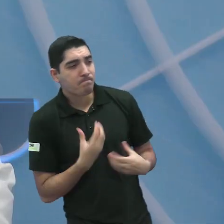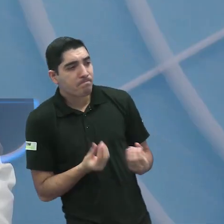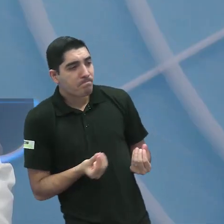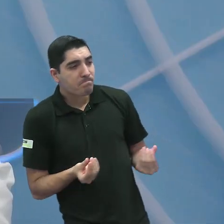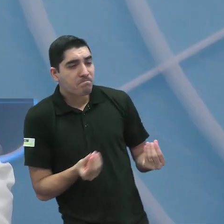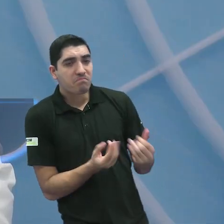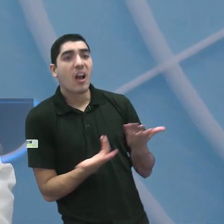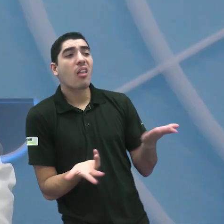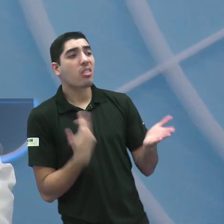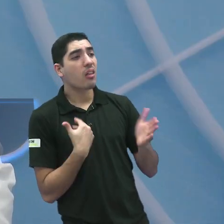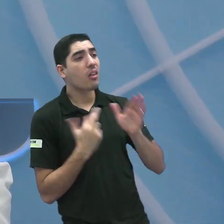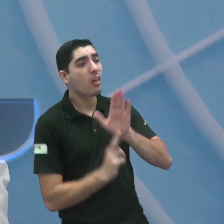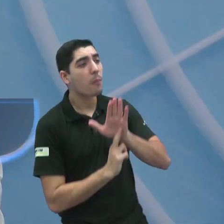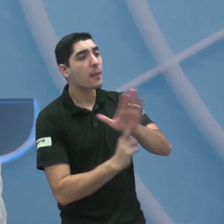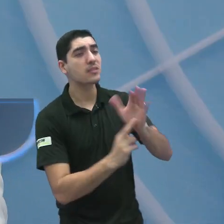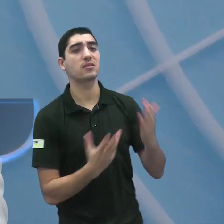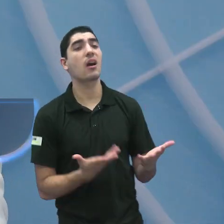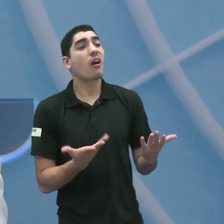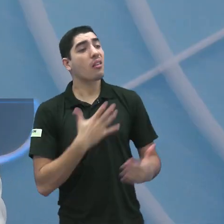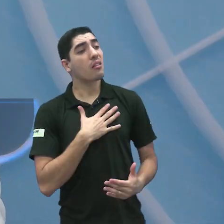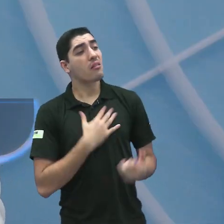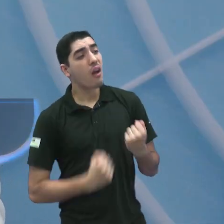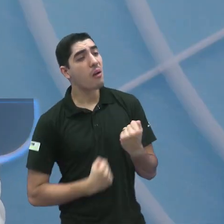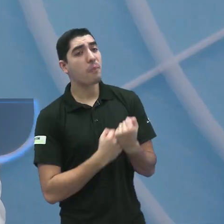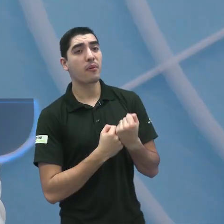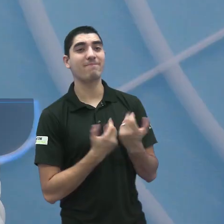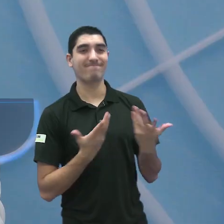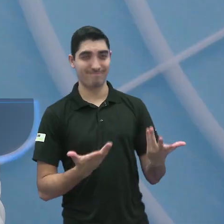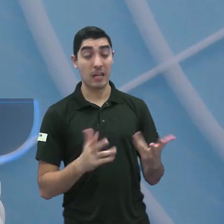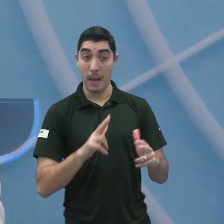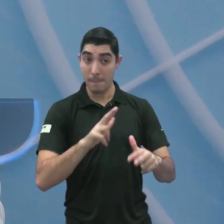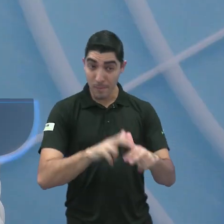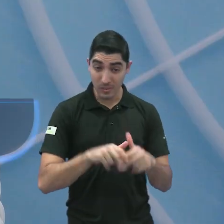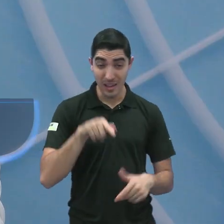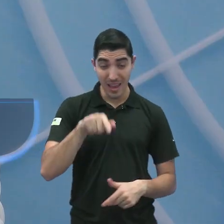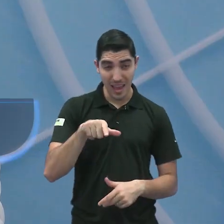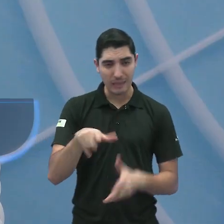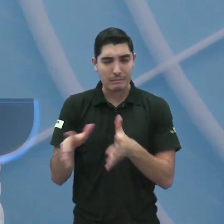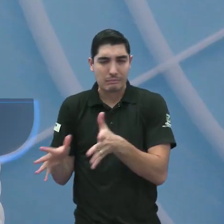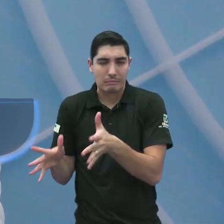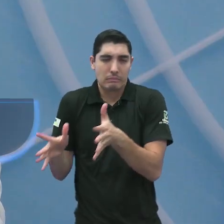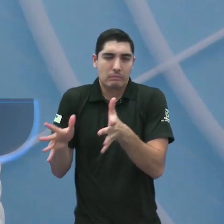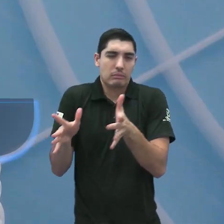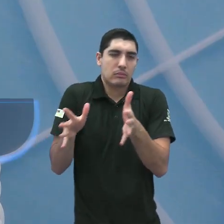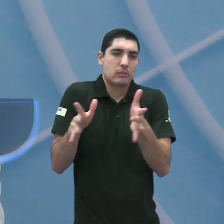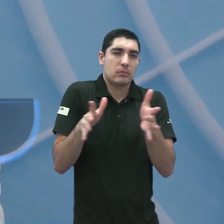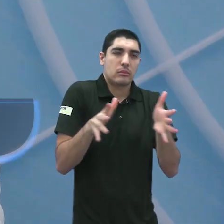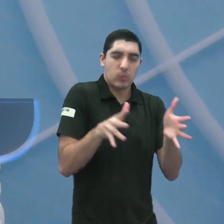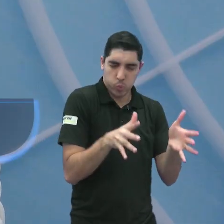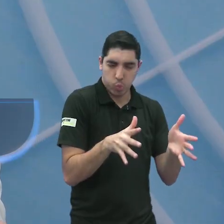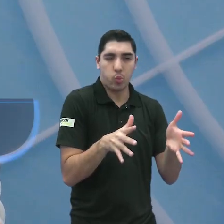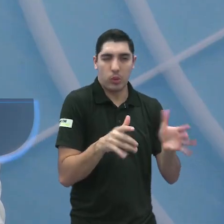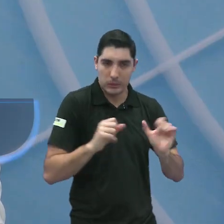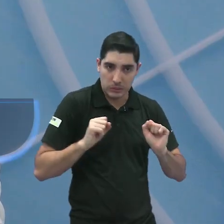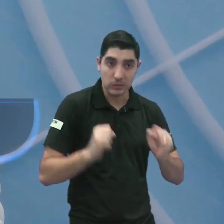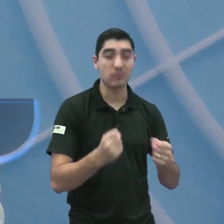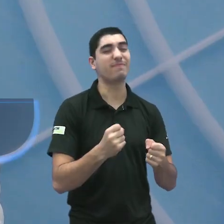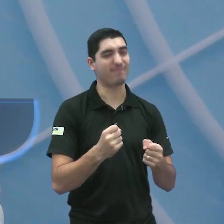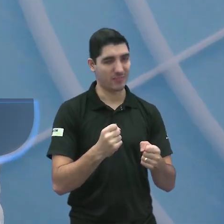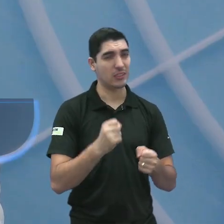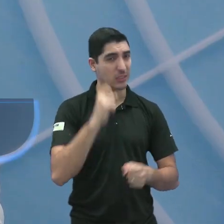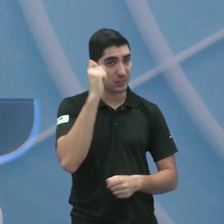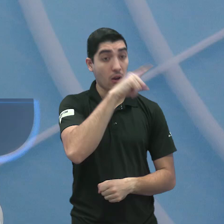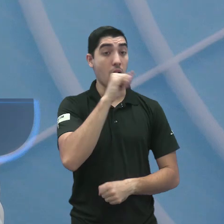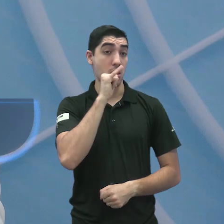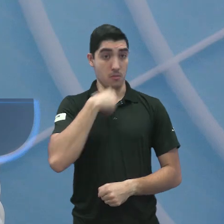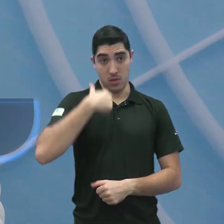ali ou apoiada. Então, esse caminho, essa trajetória, ela é muito difícil. Então, eu vejo assim pelas minhas colegas, né? Eu